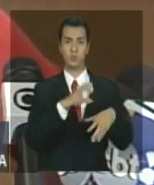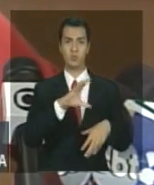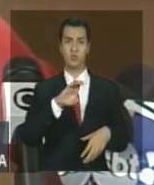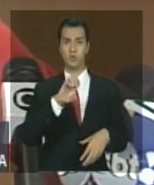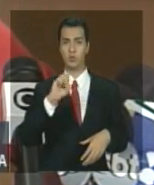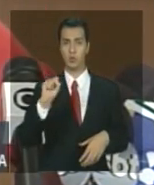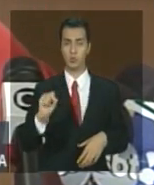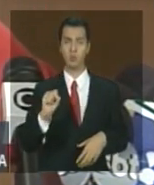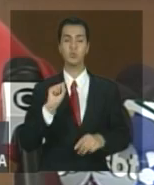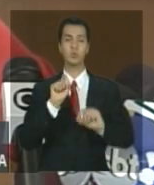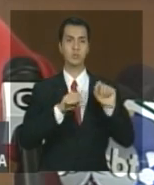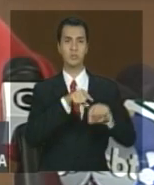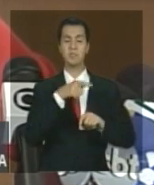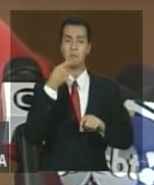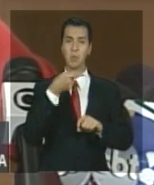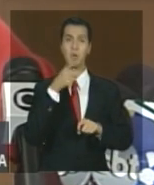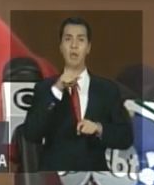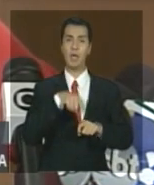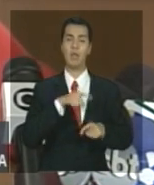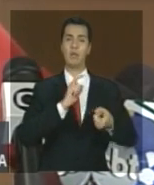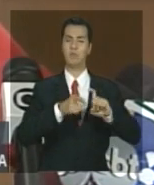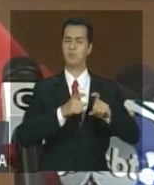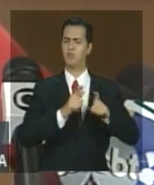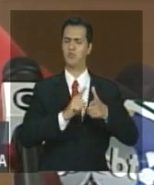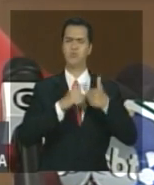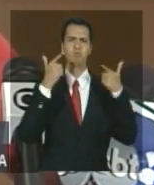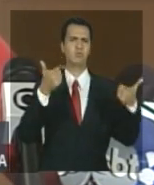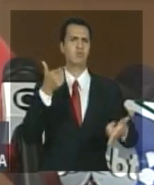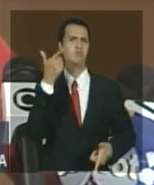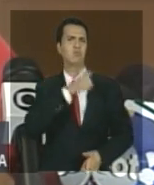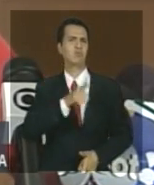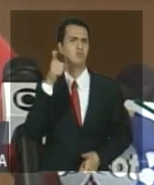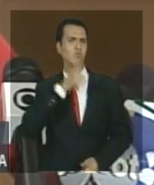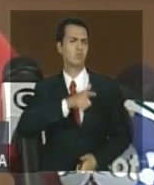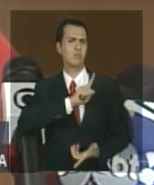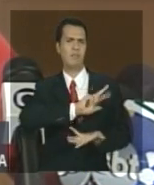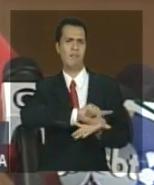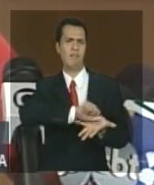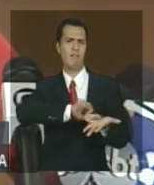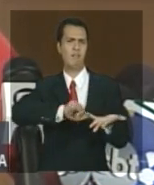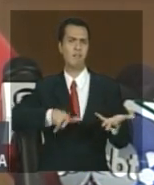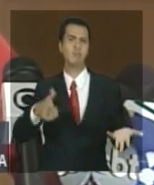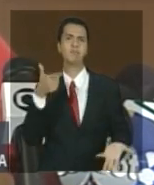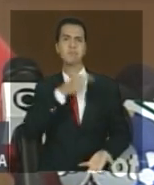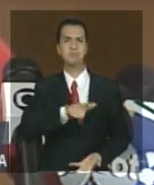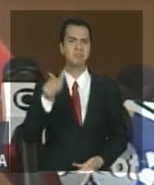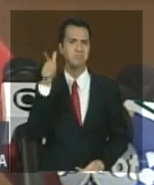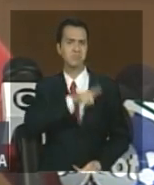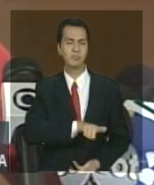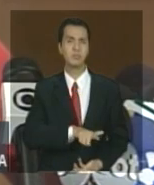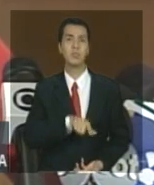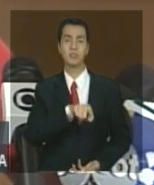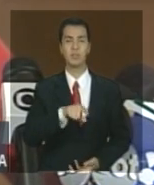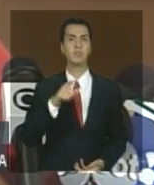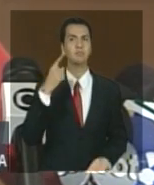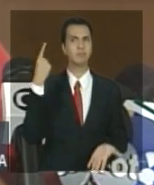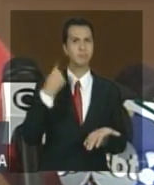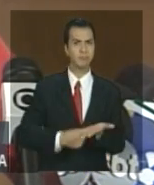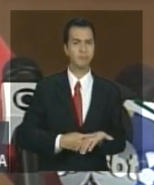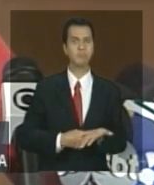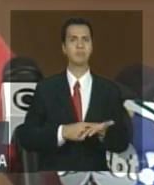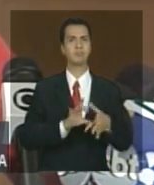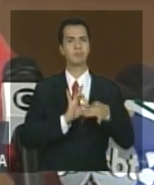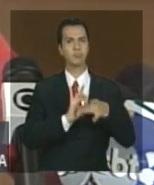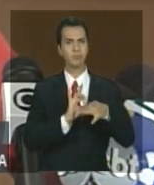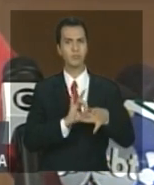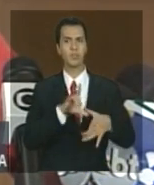sido extremamente produtiva, que eles avançaram em vários tópicos, definiram parcerias na